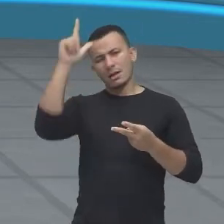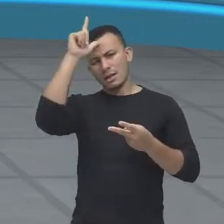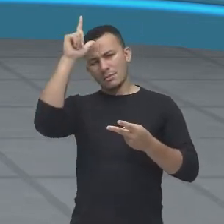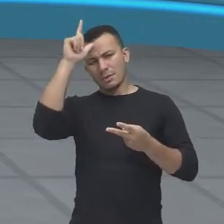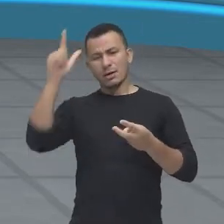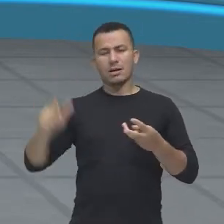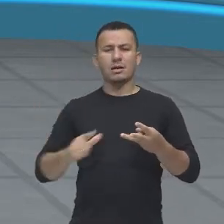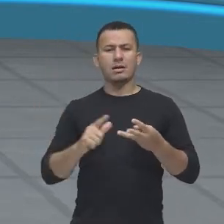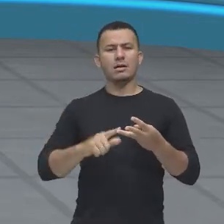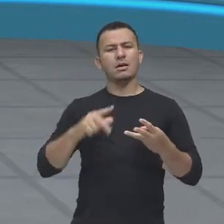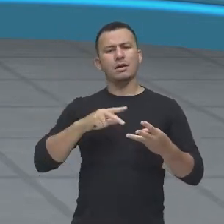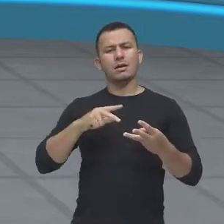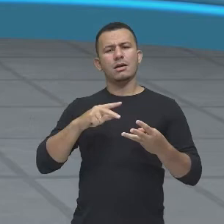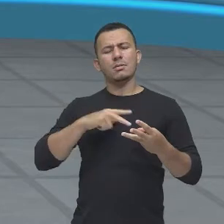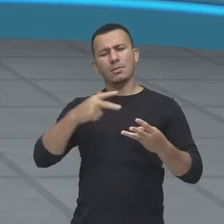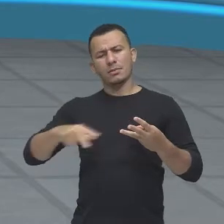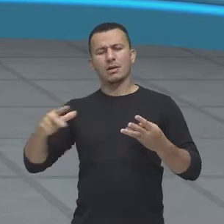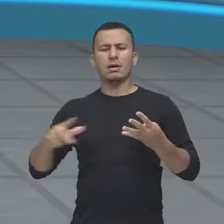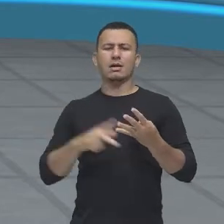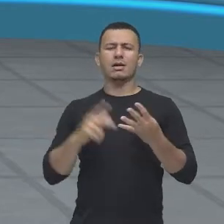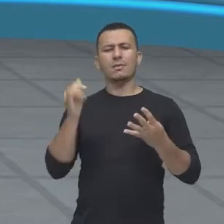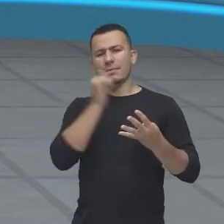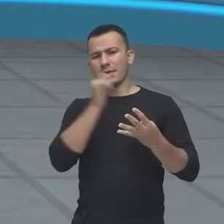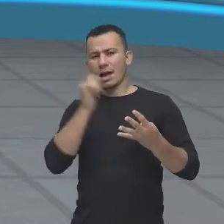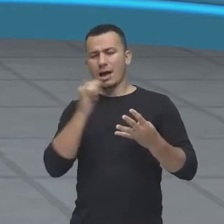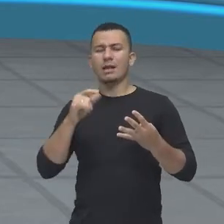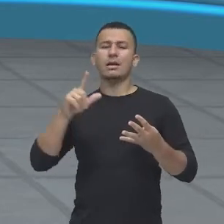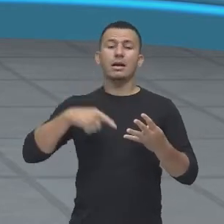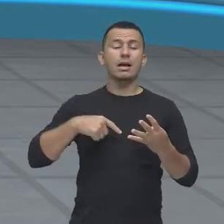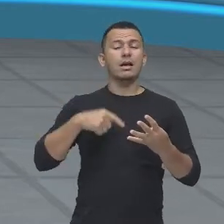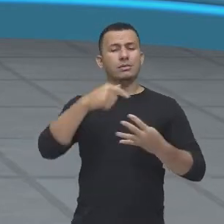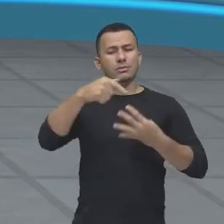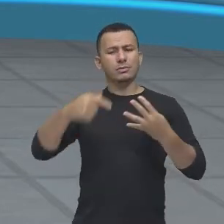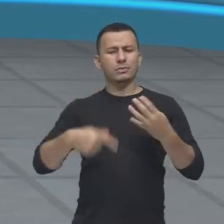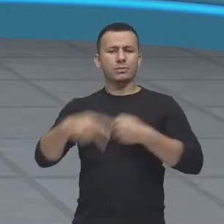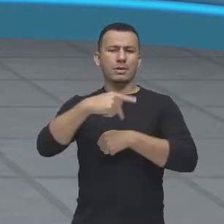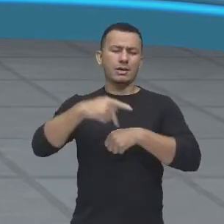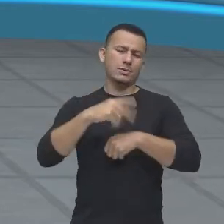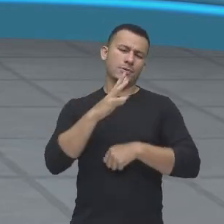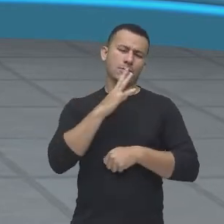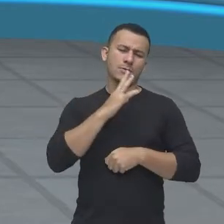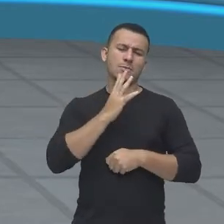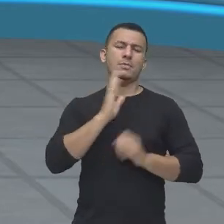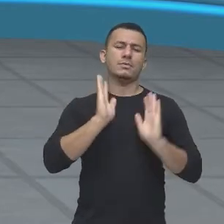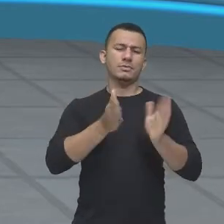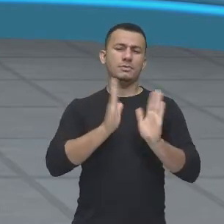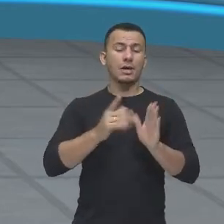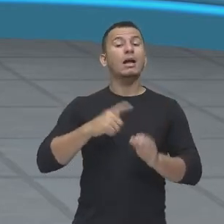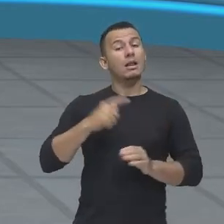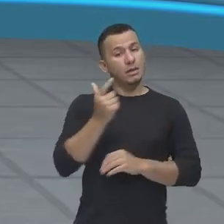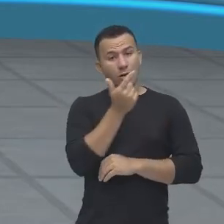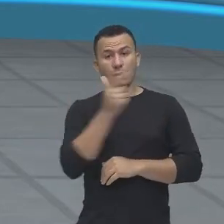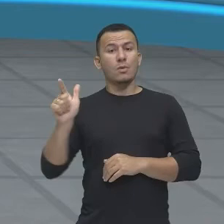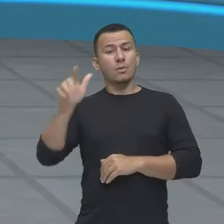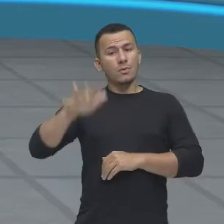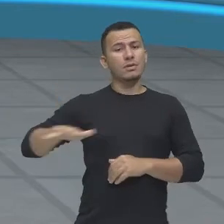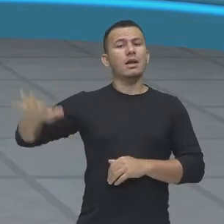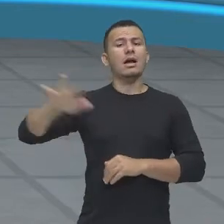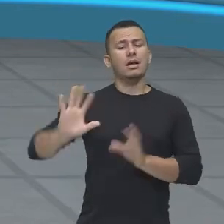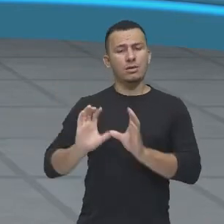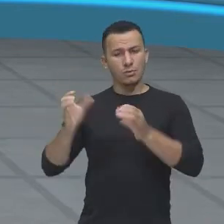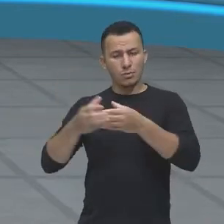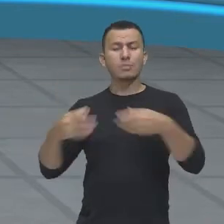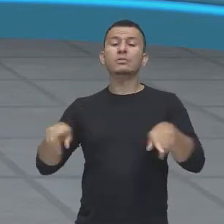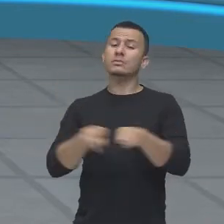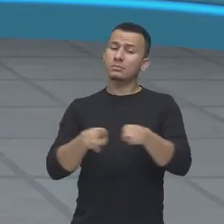né, Portugal, Itália, etc. São países muito conhecidos, mas a Europa também tem um outro setor, um outro grupo de